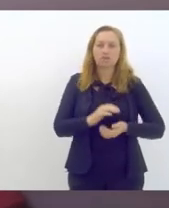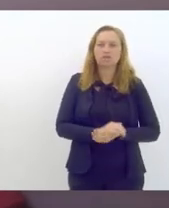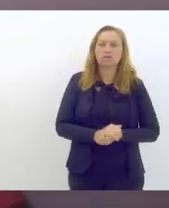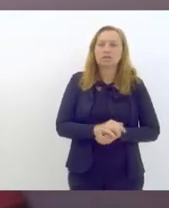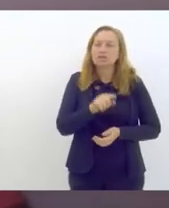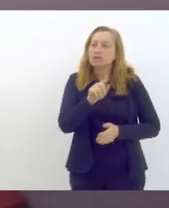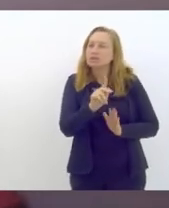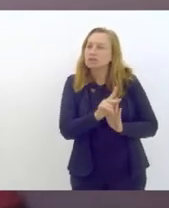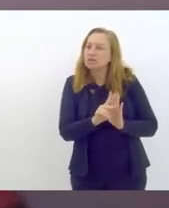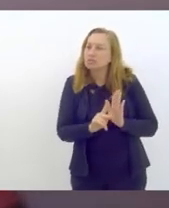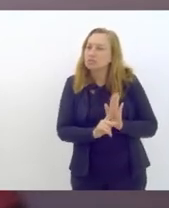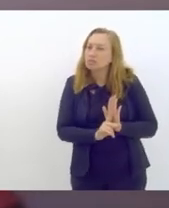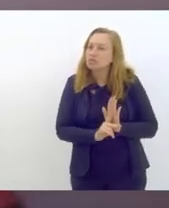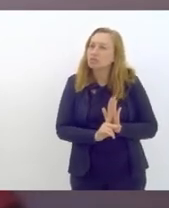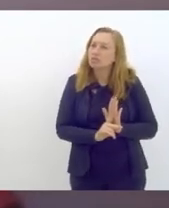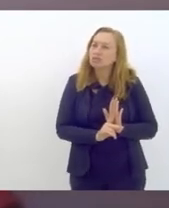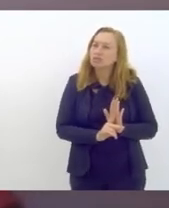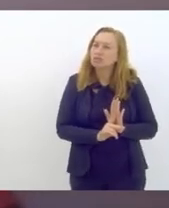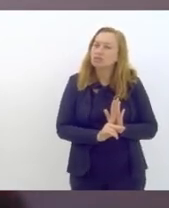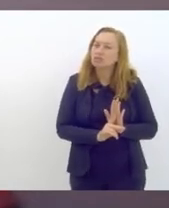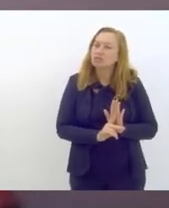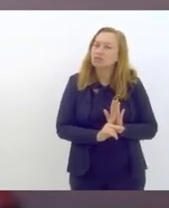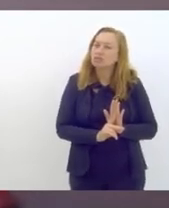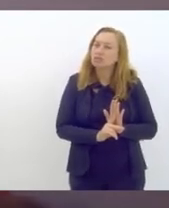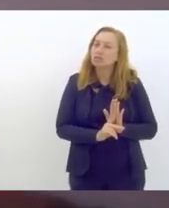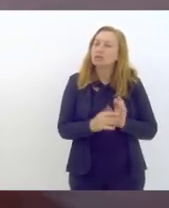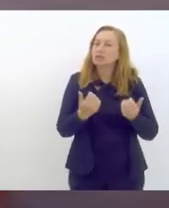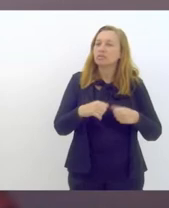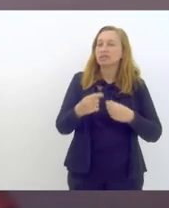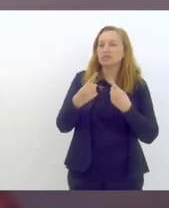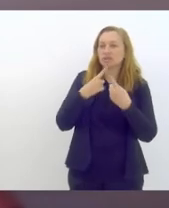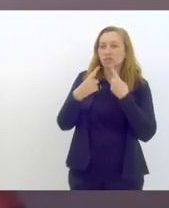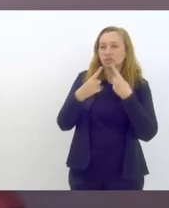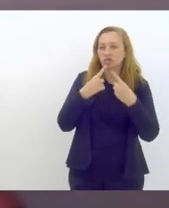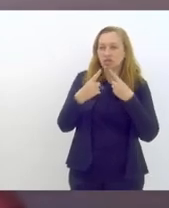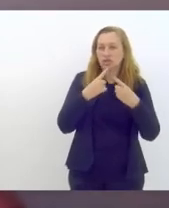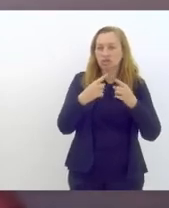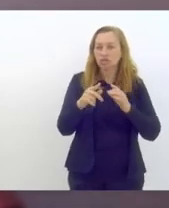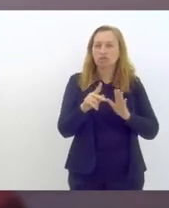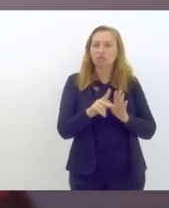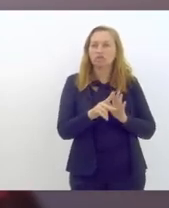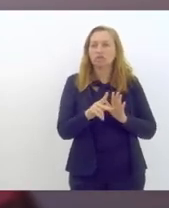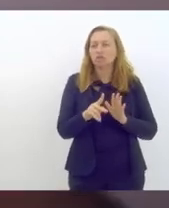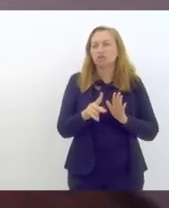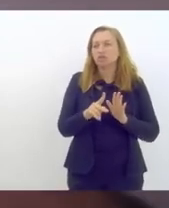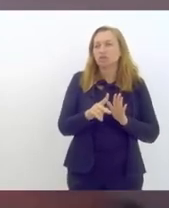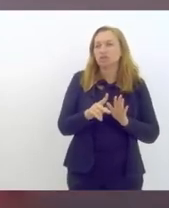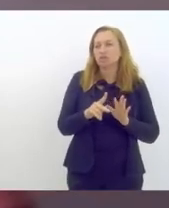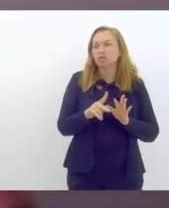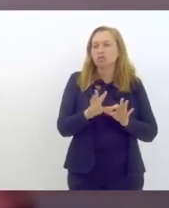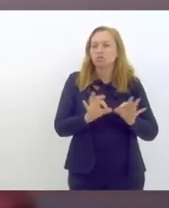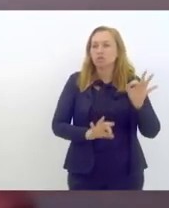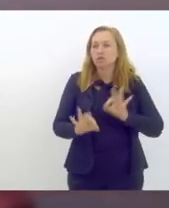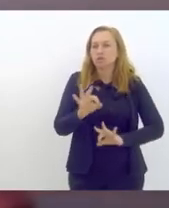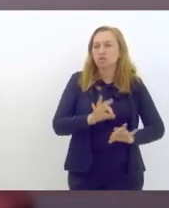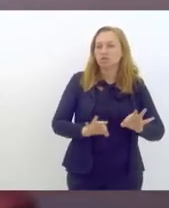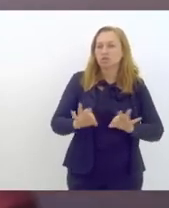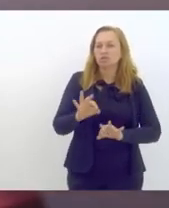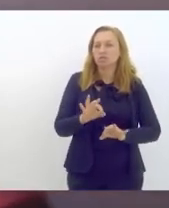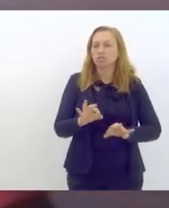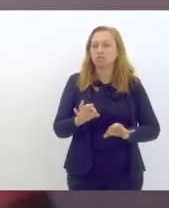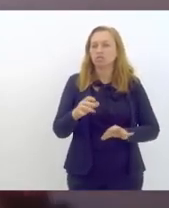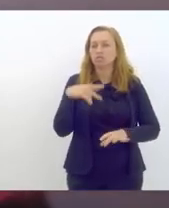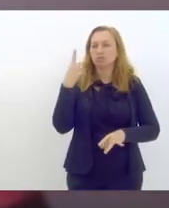esse projeto ele tem que ter um diálogo com os projetos políticos pedagógicos nas unidades escolares,